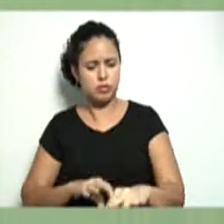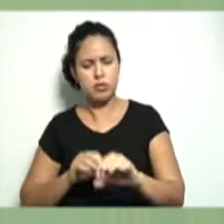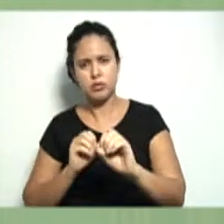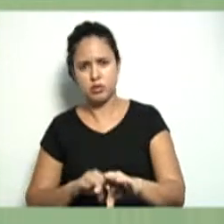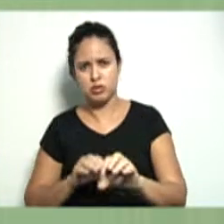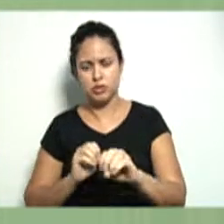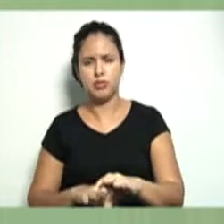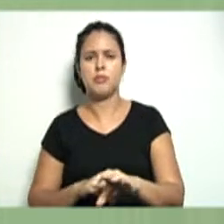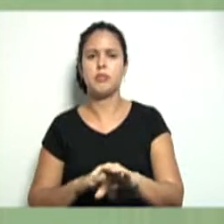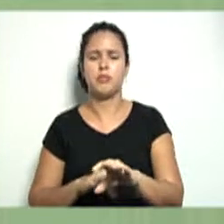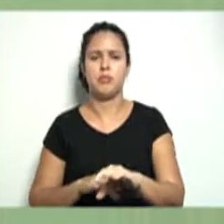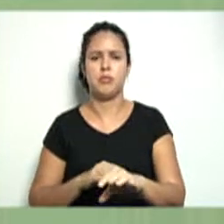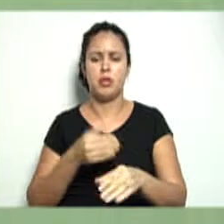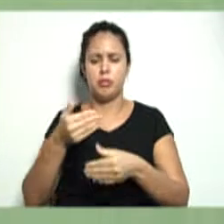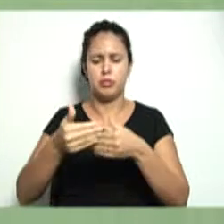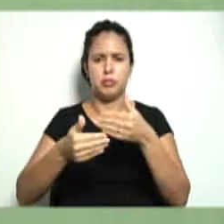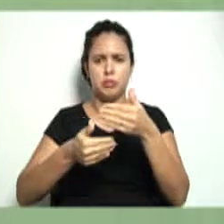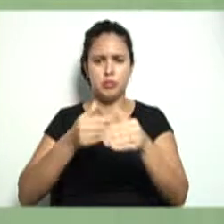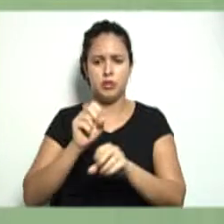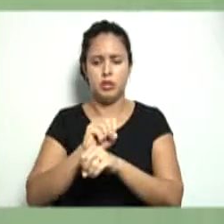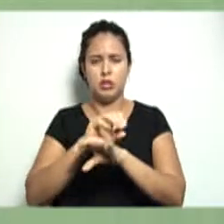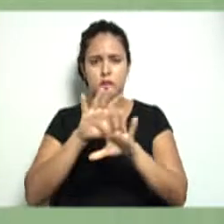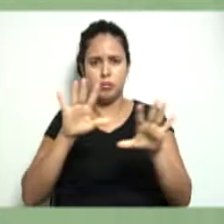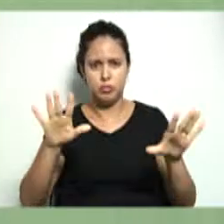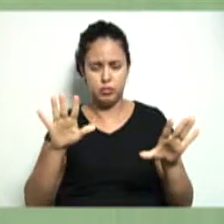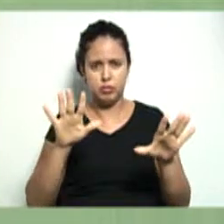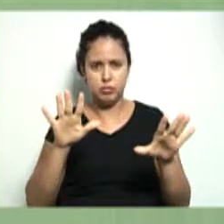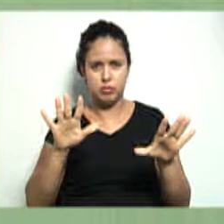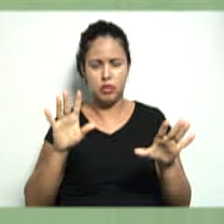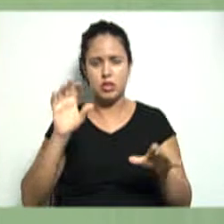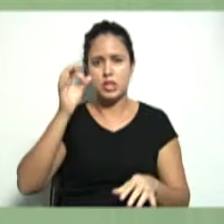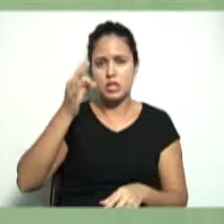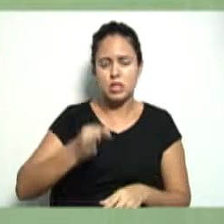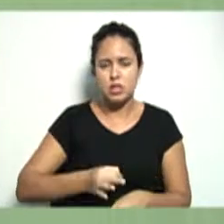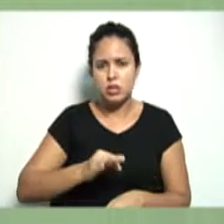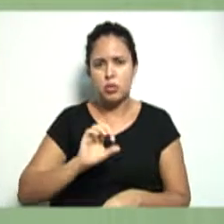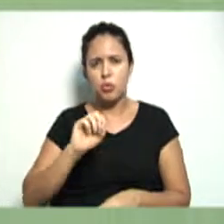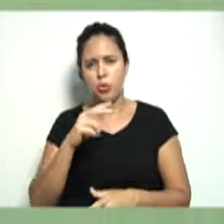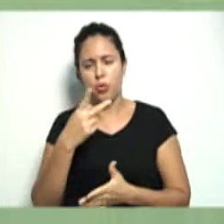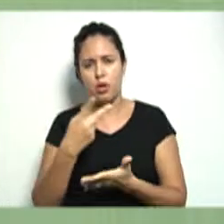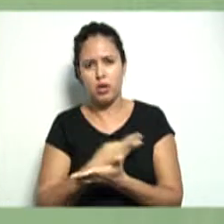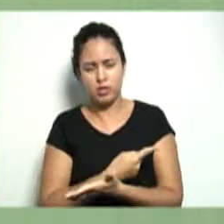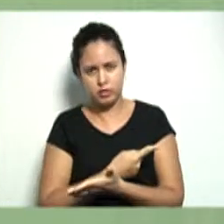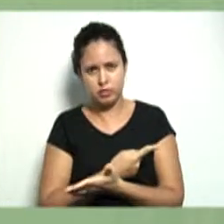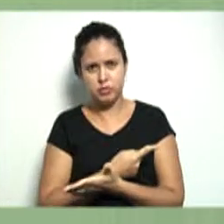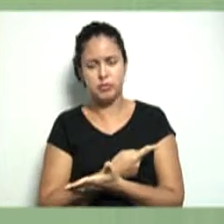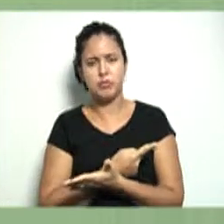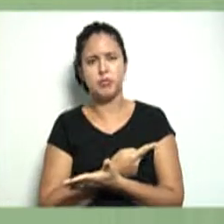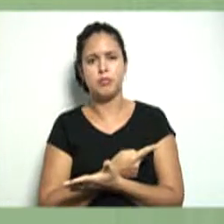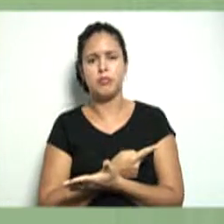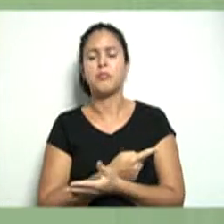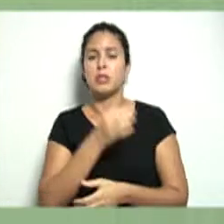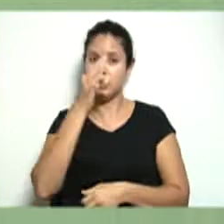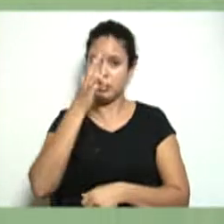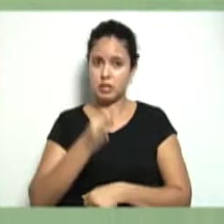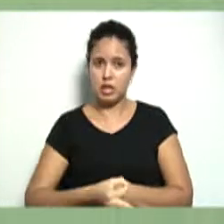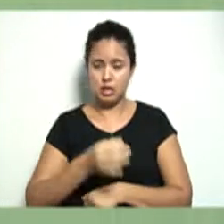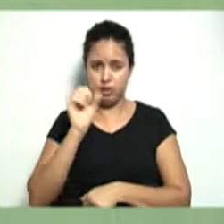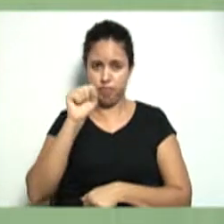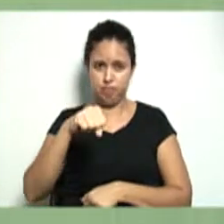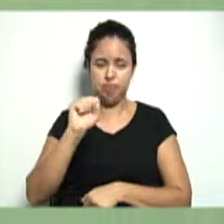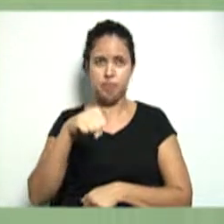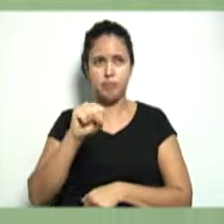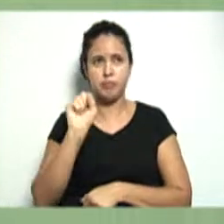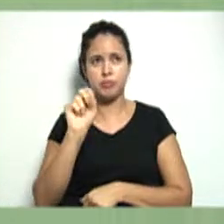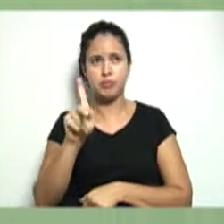de ensinar, é um processo amplo? Certo ou errado, professora, essa daí? Essa aqui está correta. Ah, então